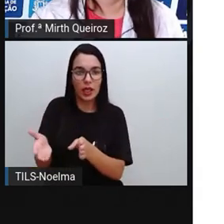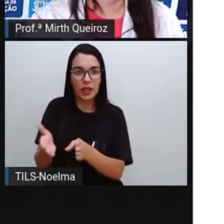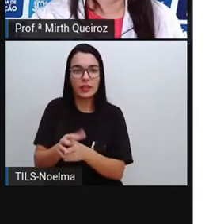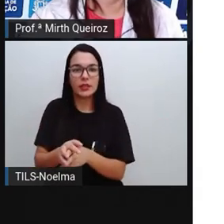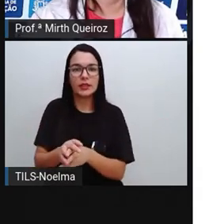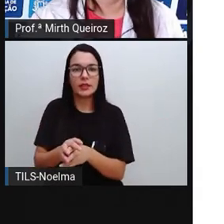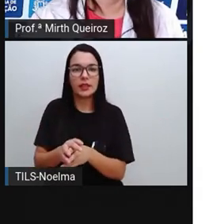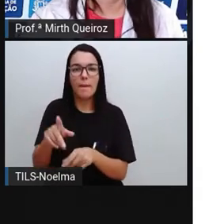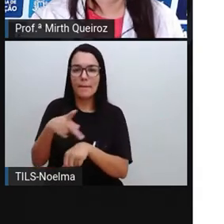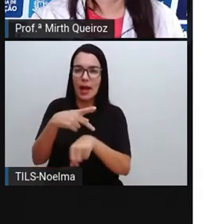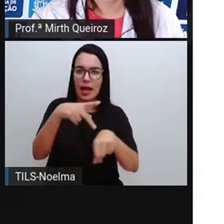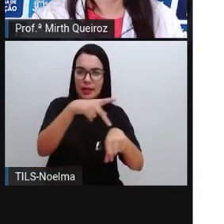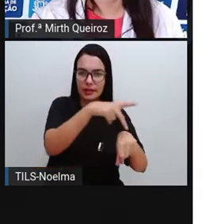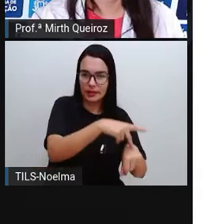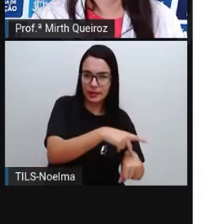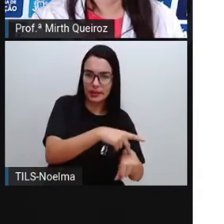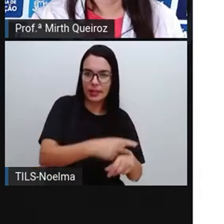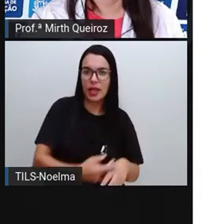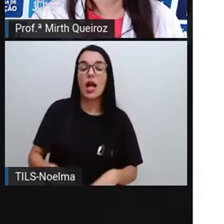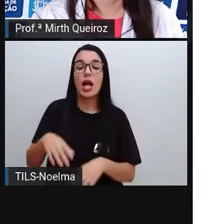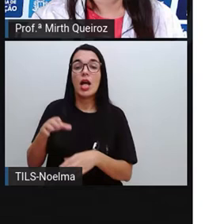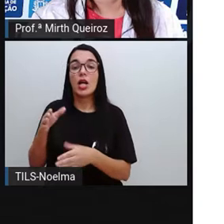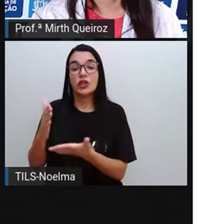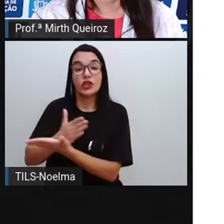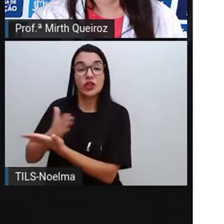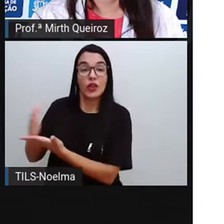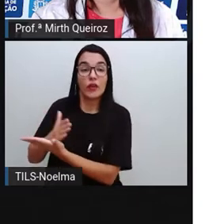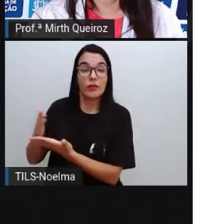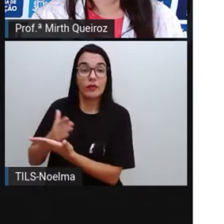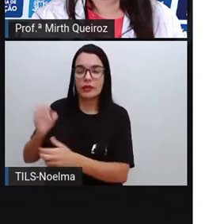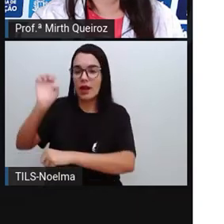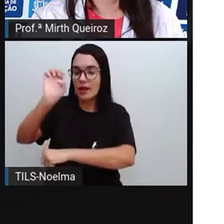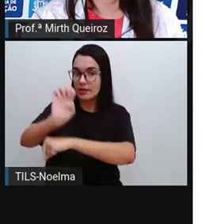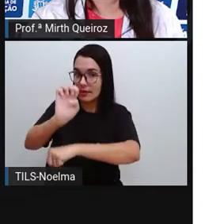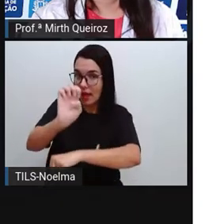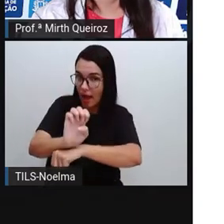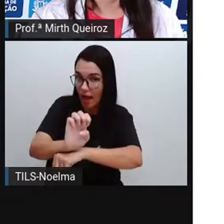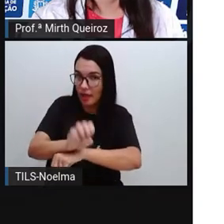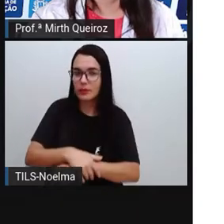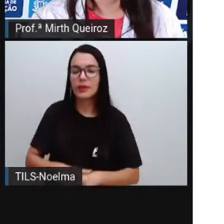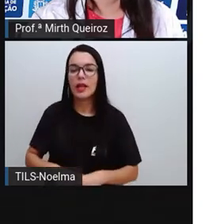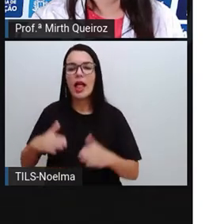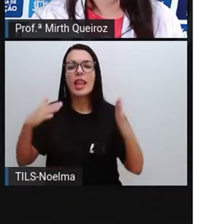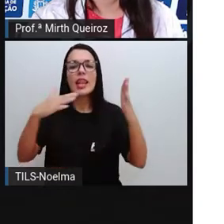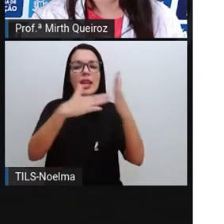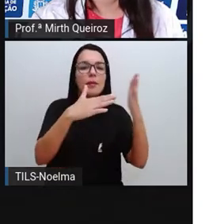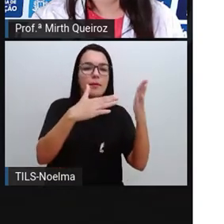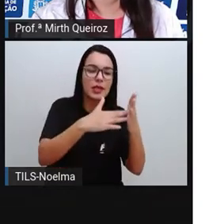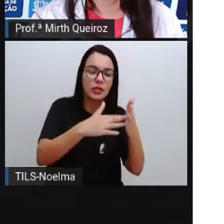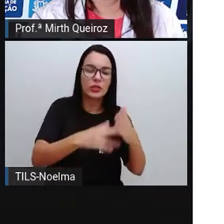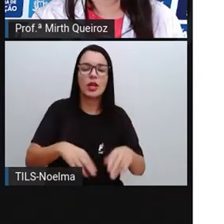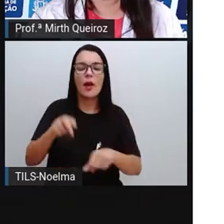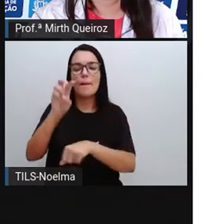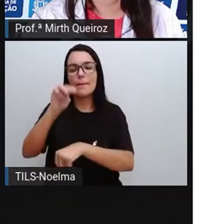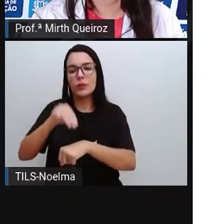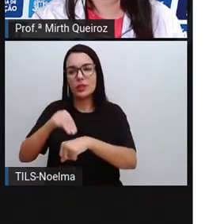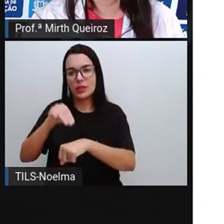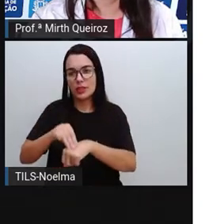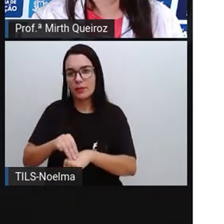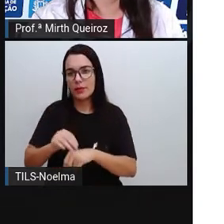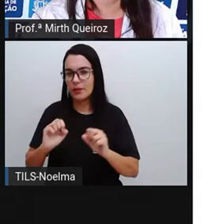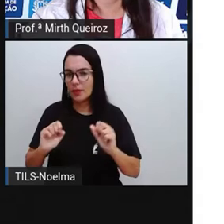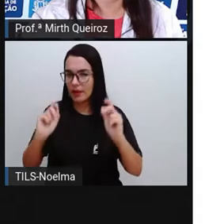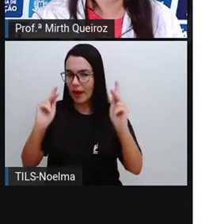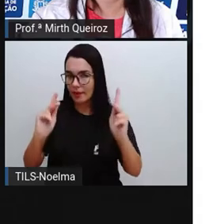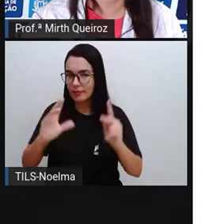para país, nós temos divisa para estados, limite para municípios.